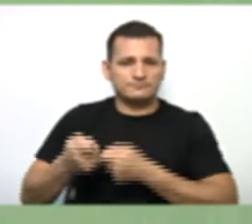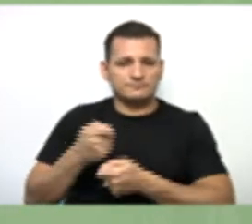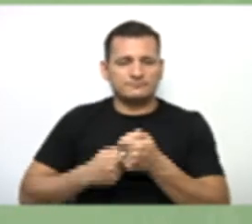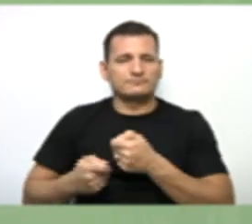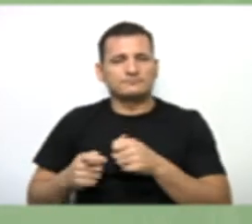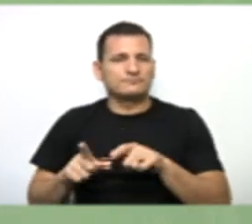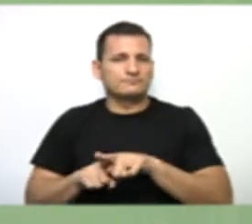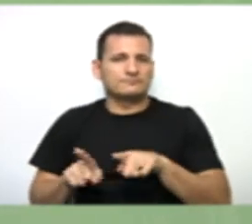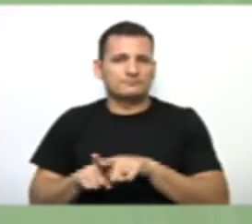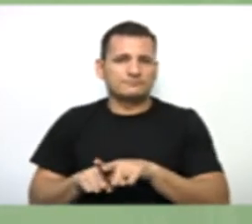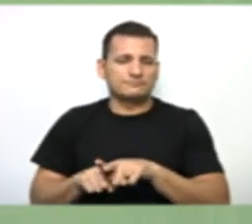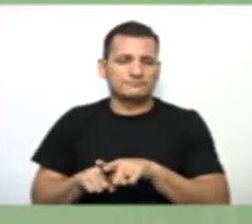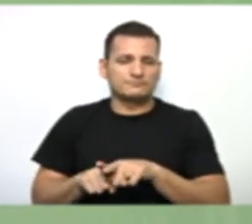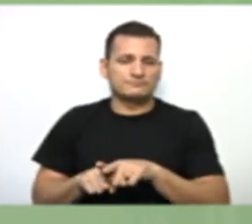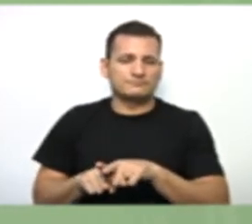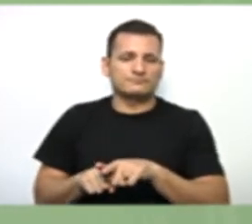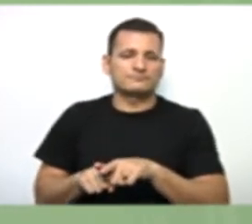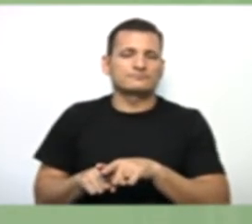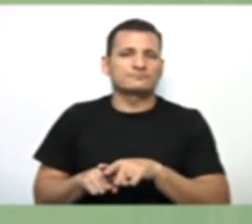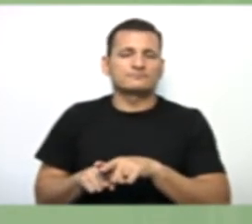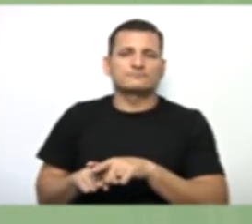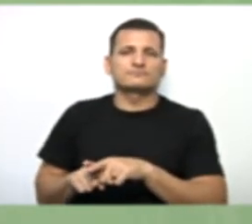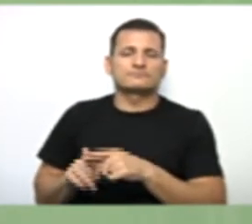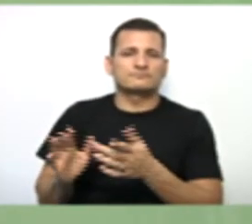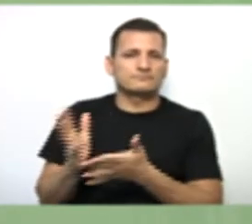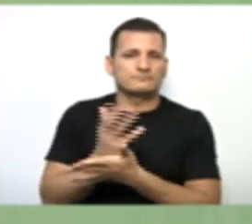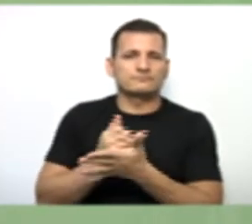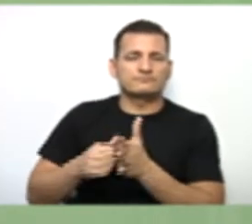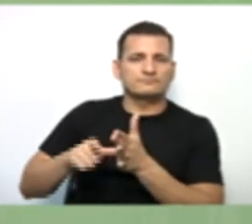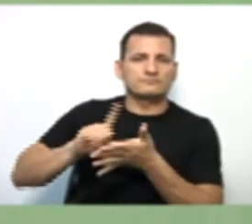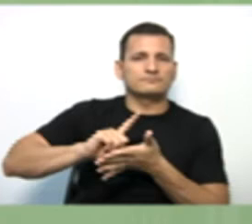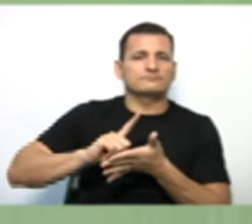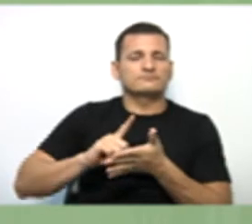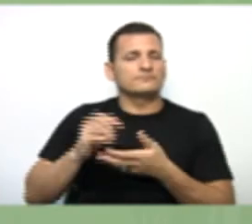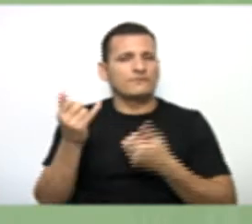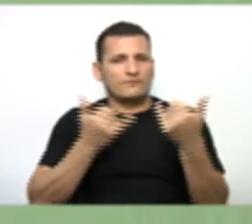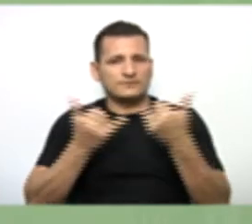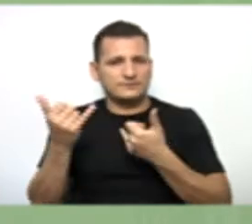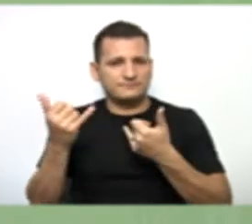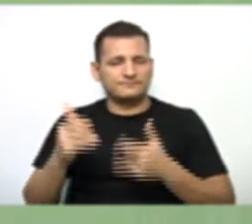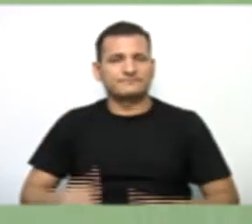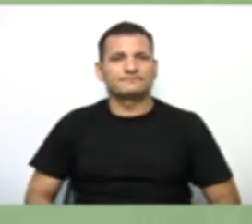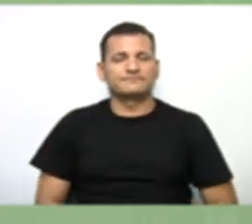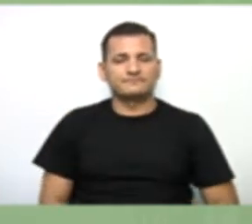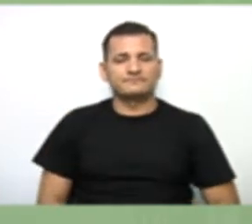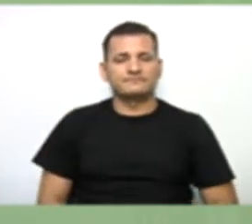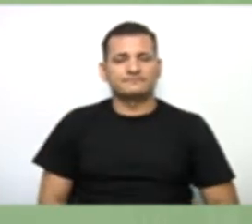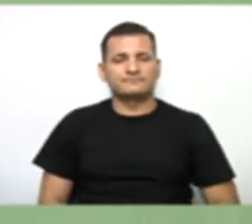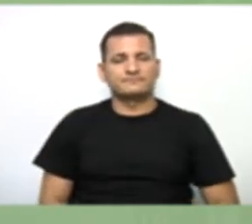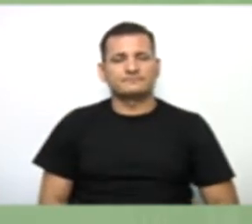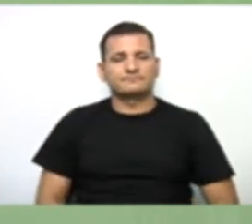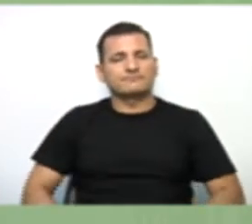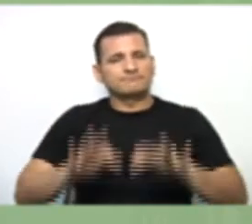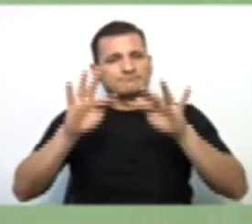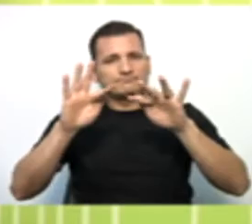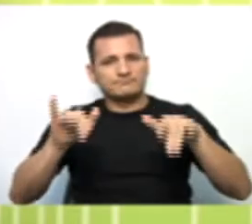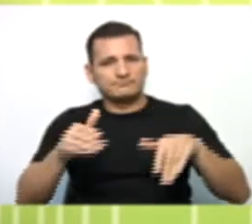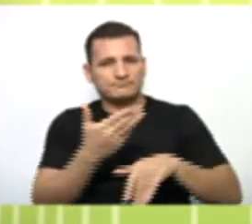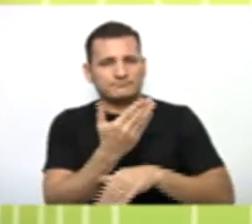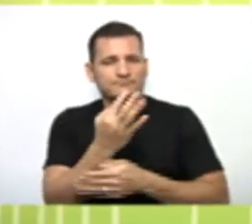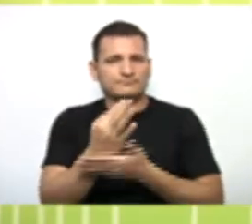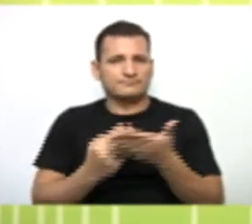a coleta anterior de informações. Ok? Então aqui, finalizando, né, esse texto